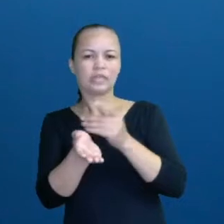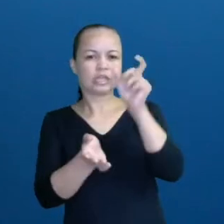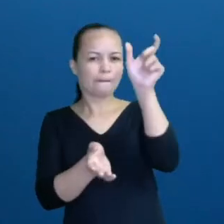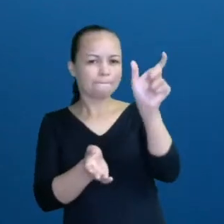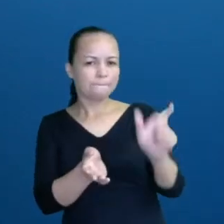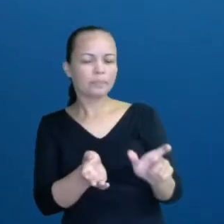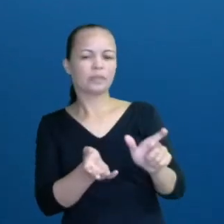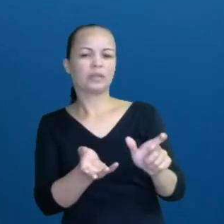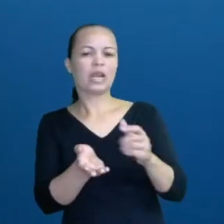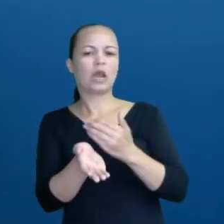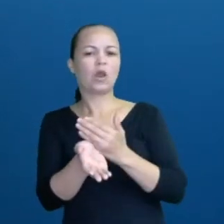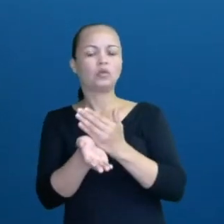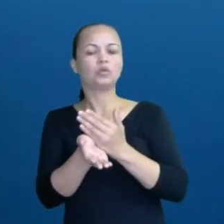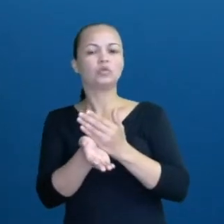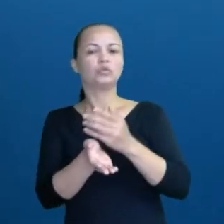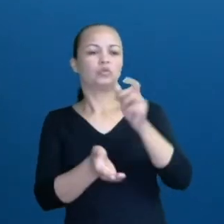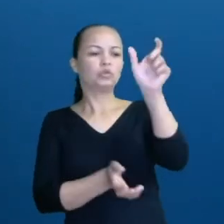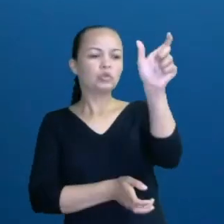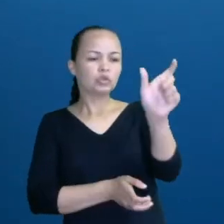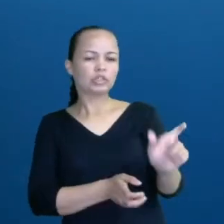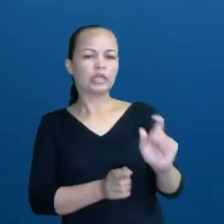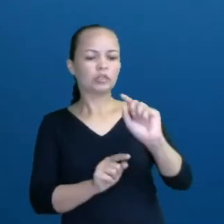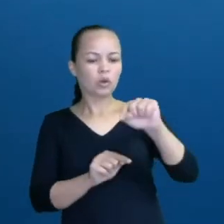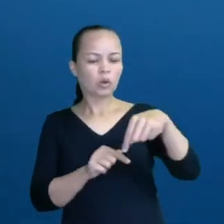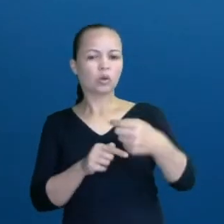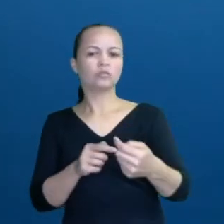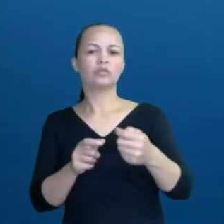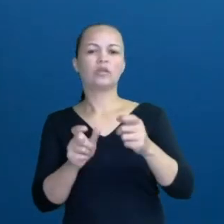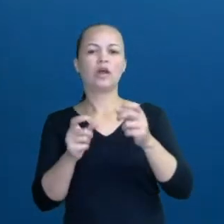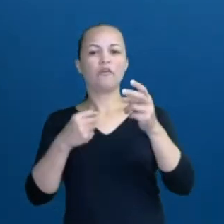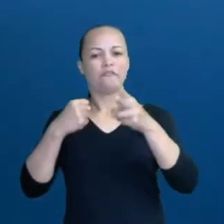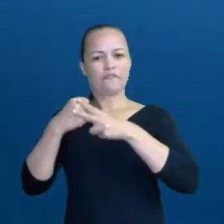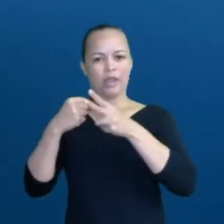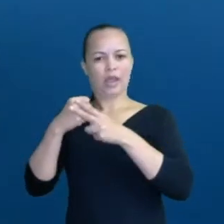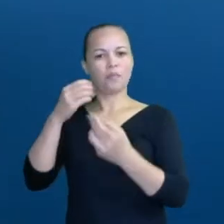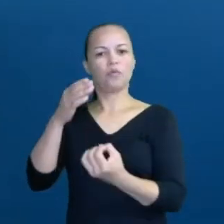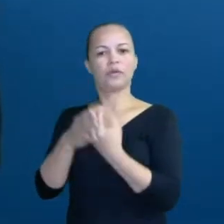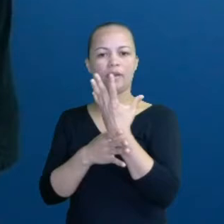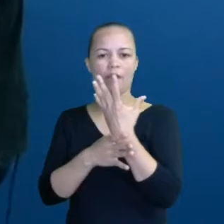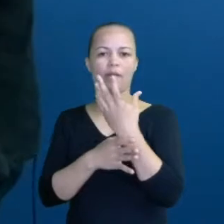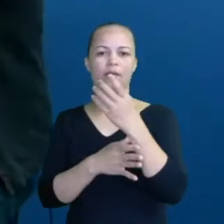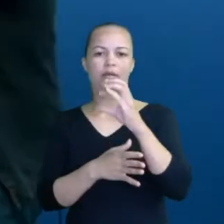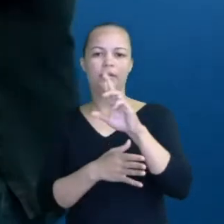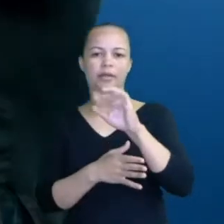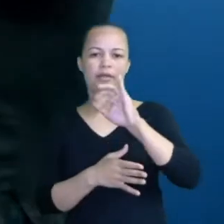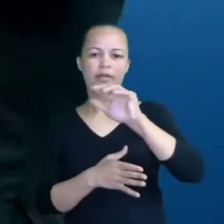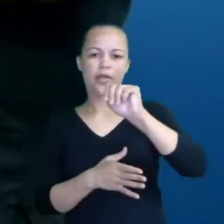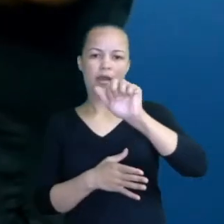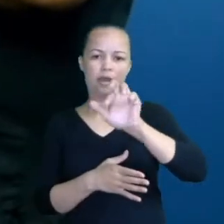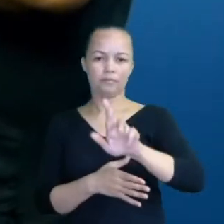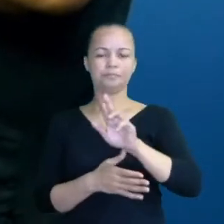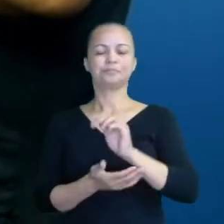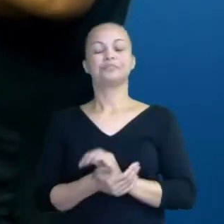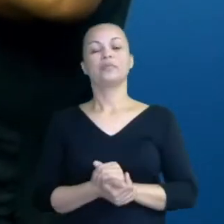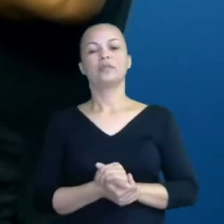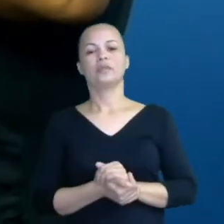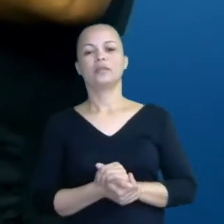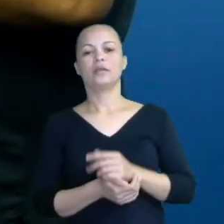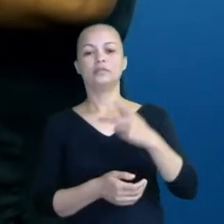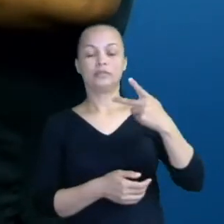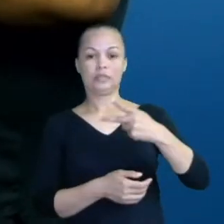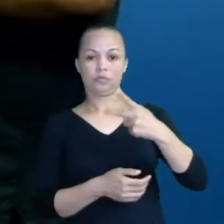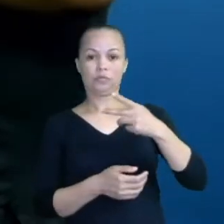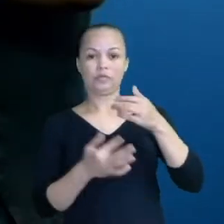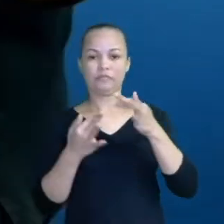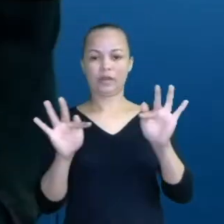ordem direta. Ela começa com o sujeito e logo em seguida vem o verbo, criar. Segunda frase. Os casos de coronavírus